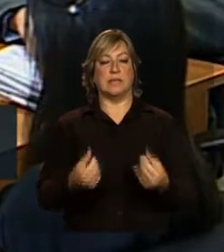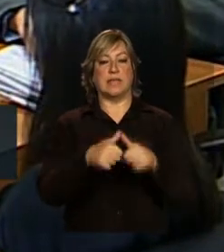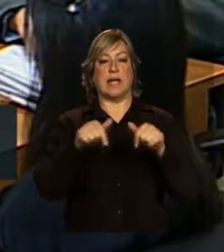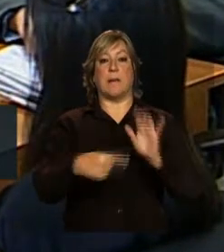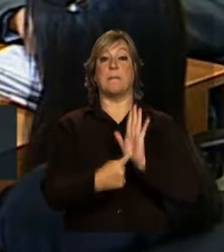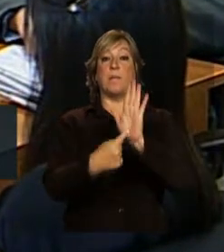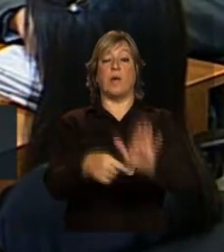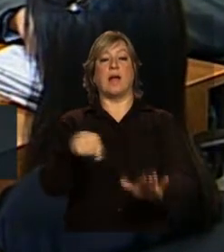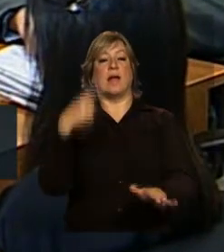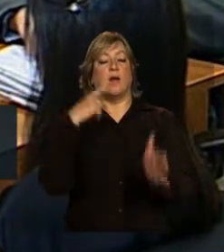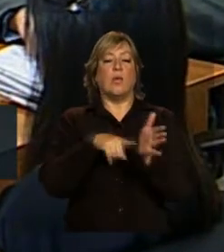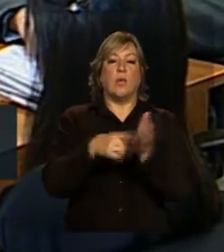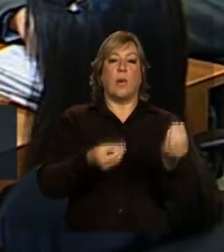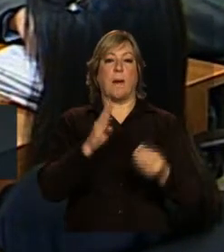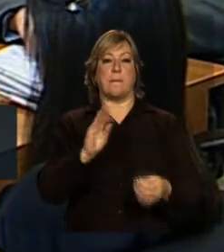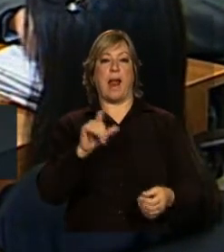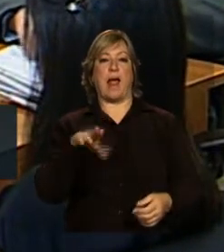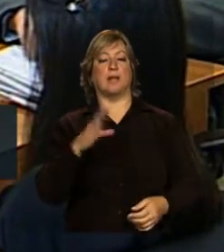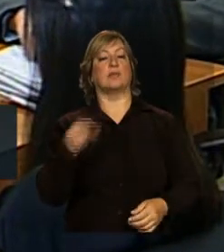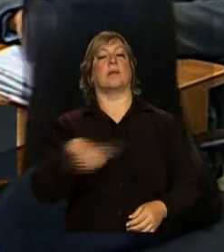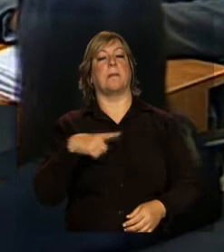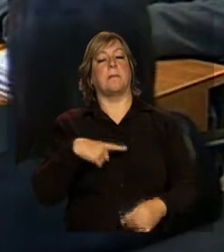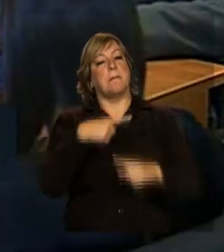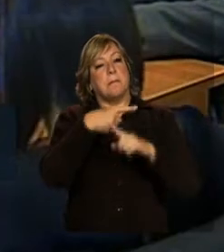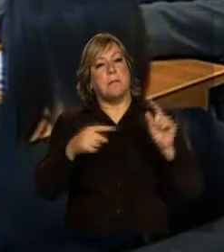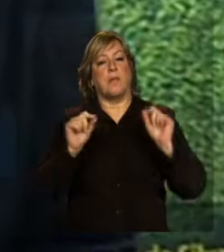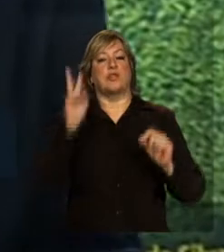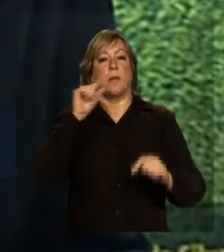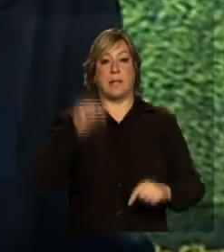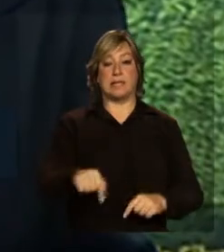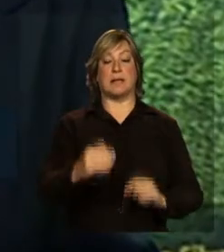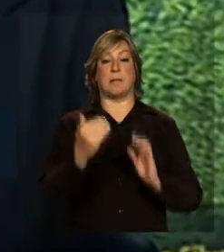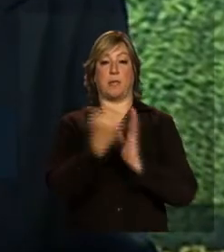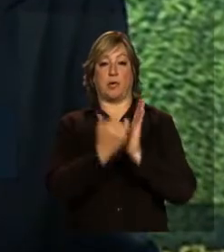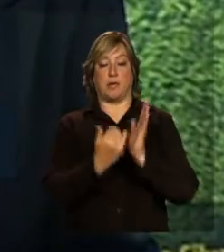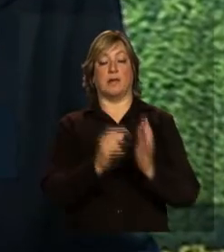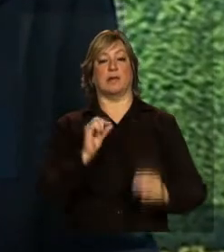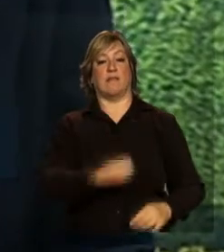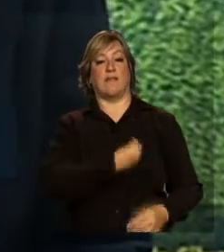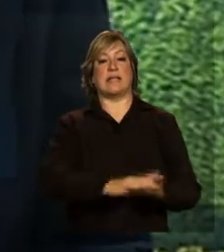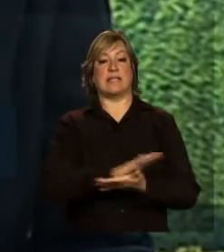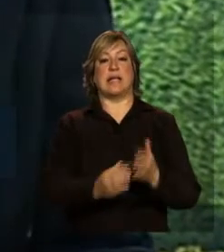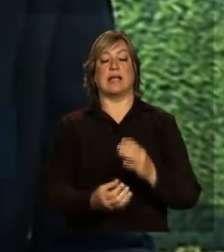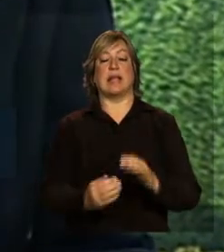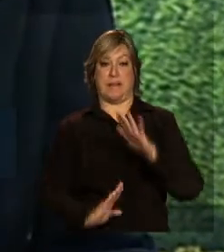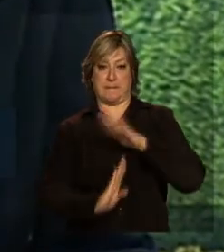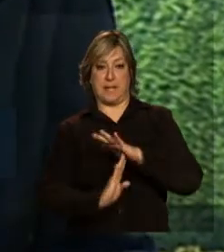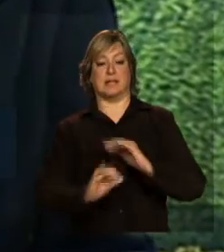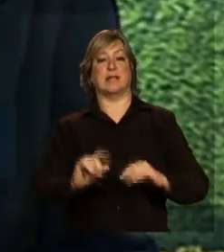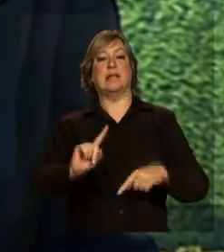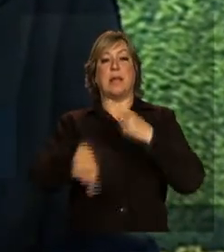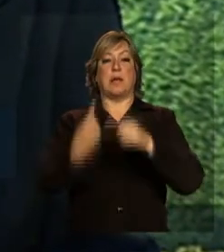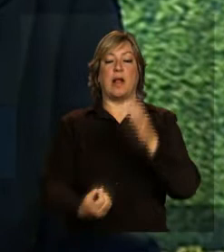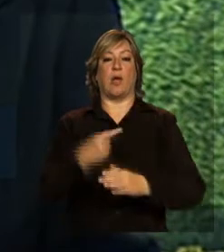balanço parcial do Viver Sem Limite. É um balanço apresentado alguns meses após o lançamento do decreto,